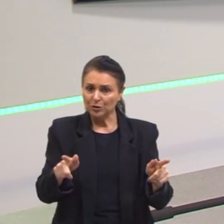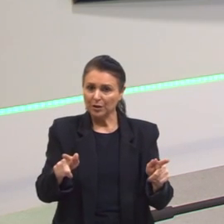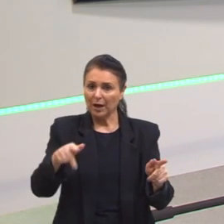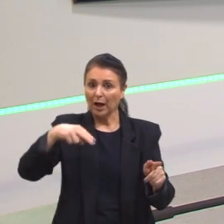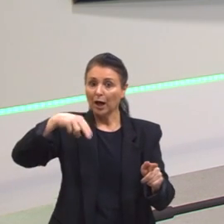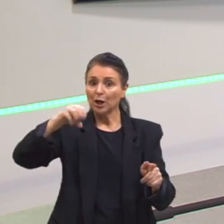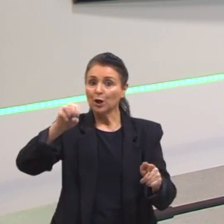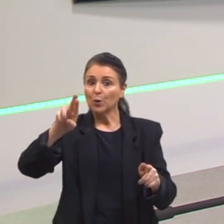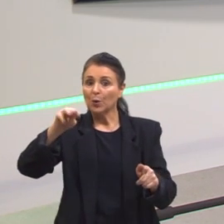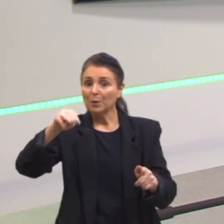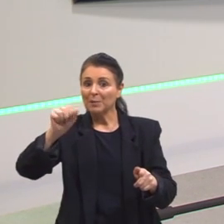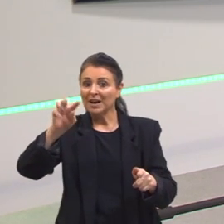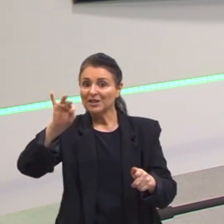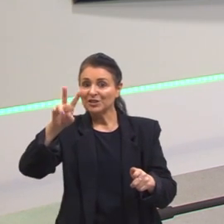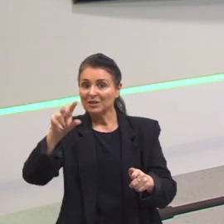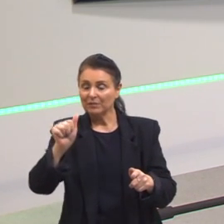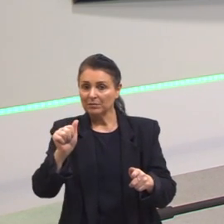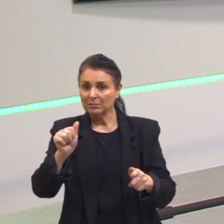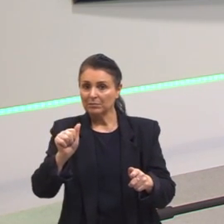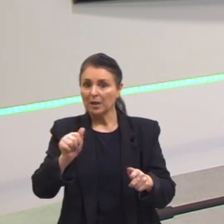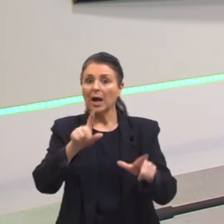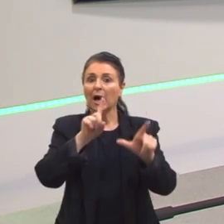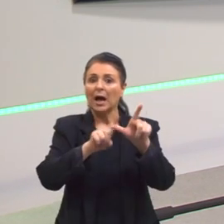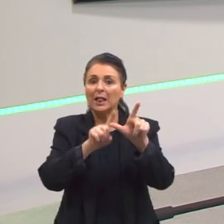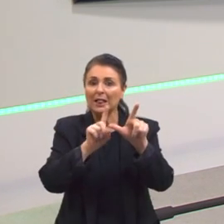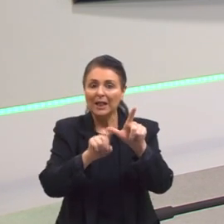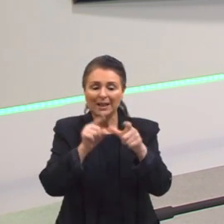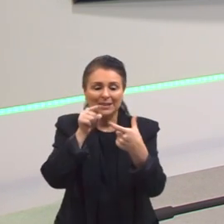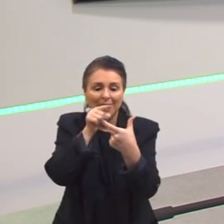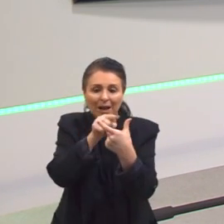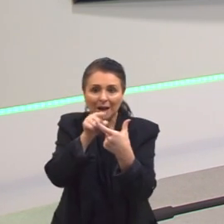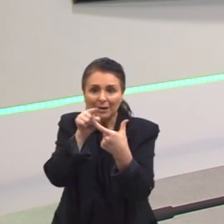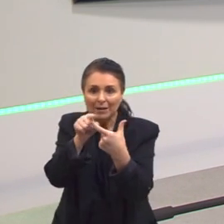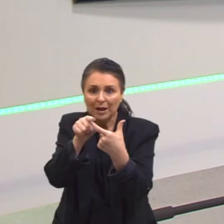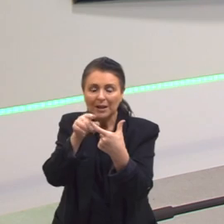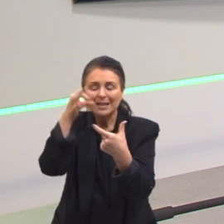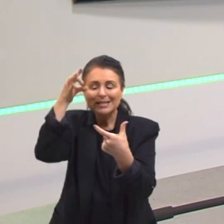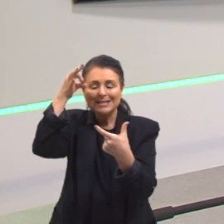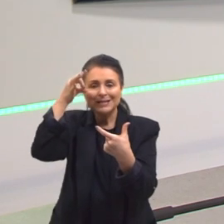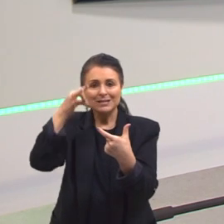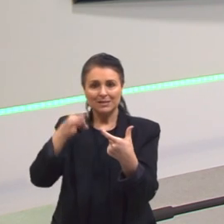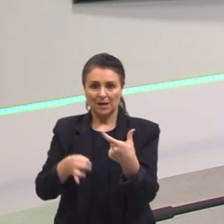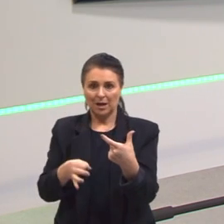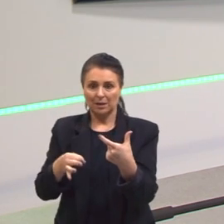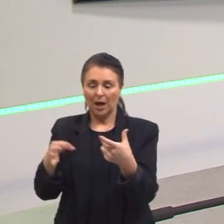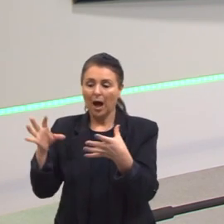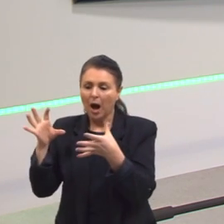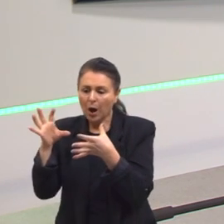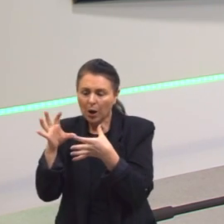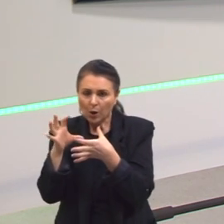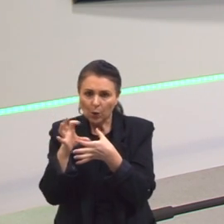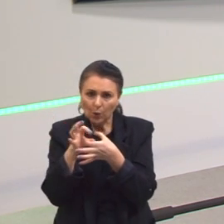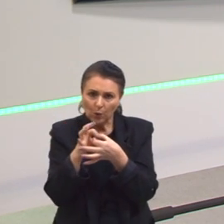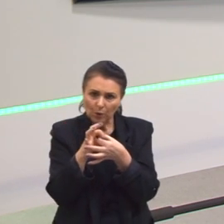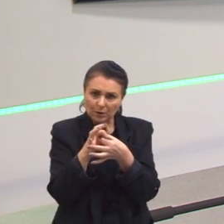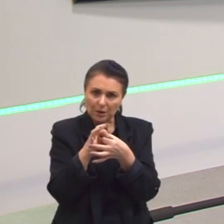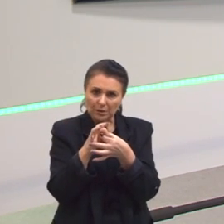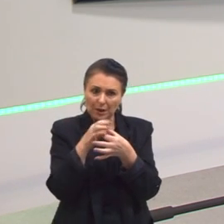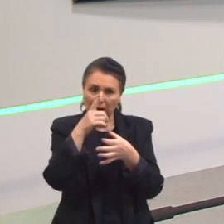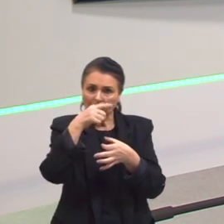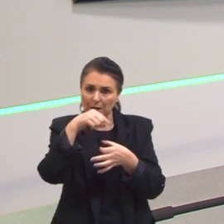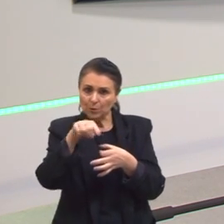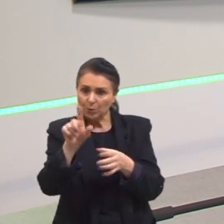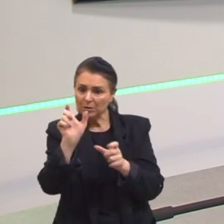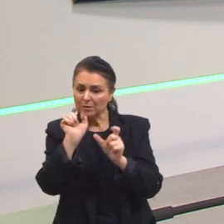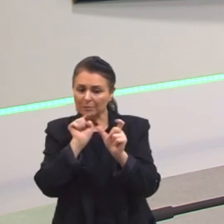significa que a grafia da palavra tem que estar Correta que a concordância dela com as outras que estão ao redor